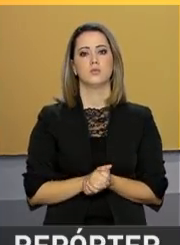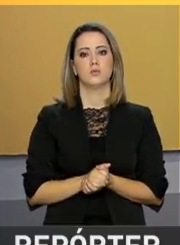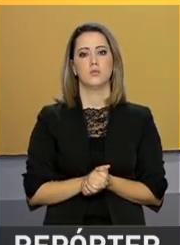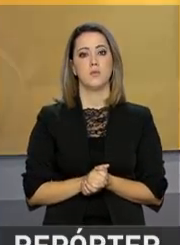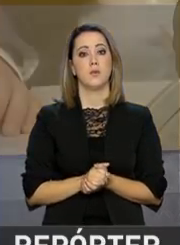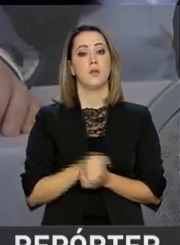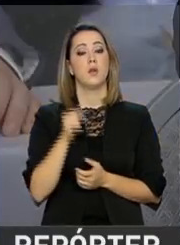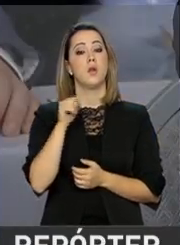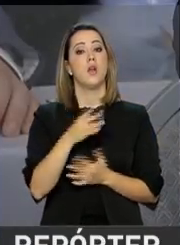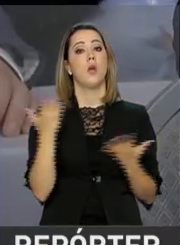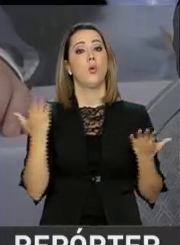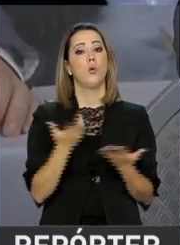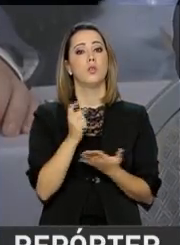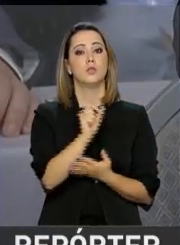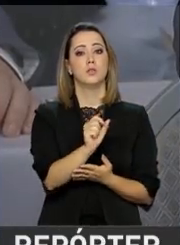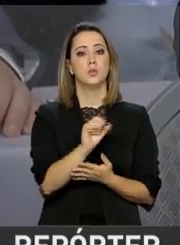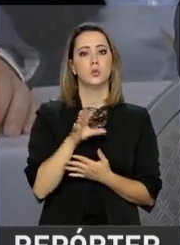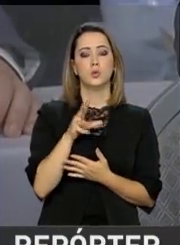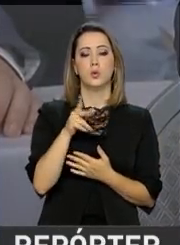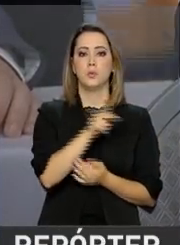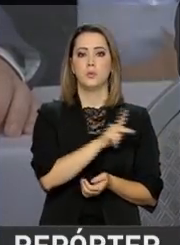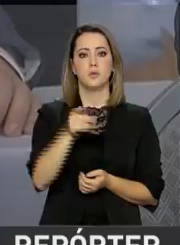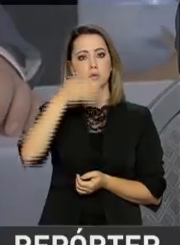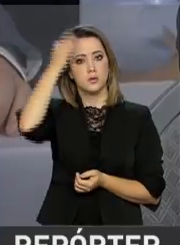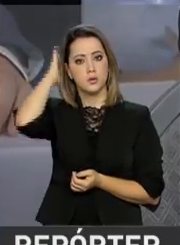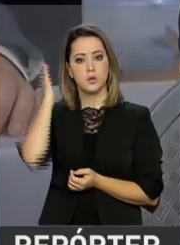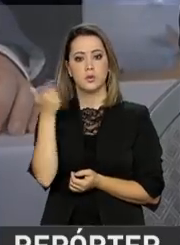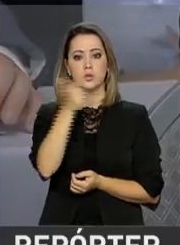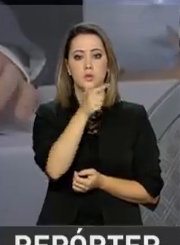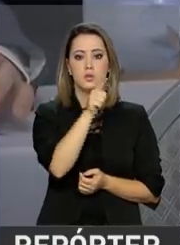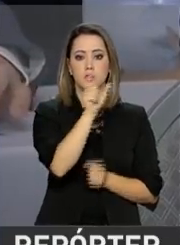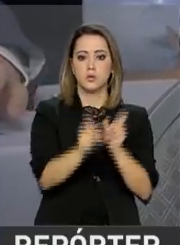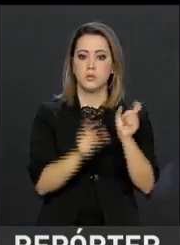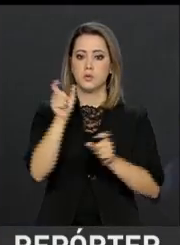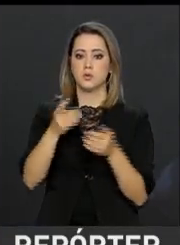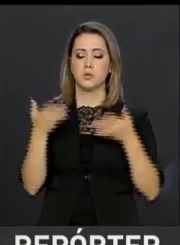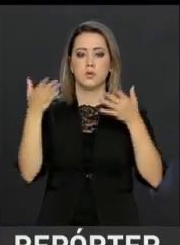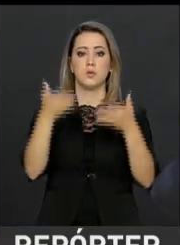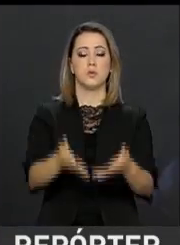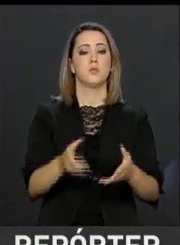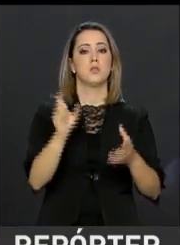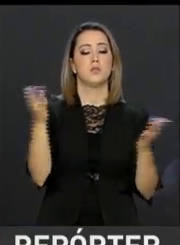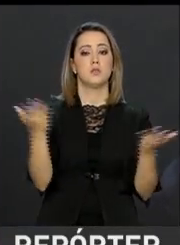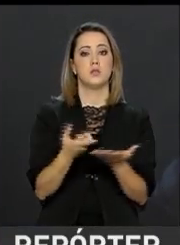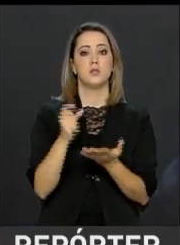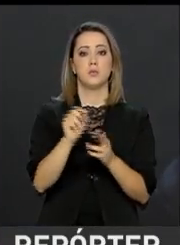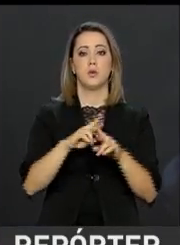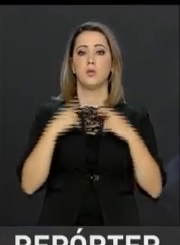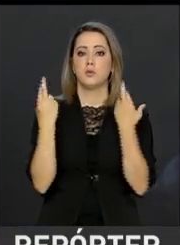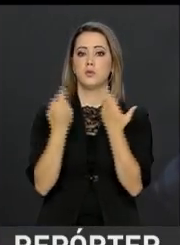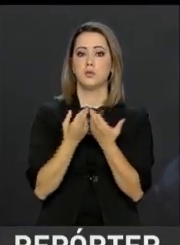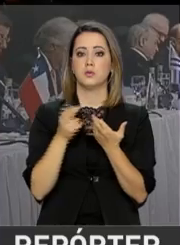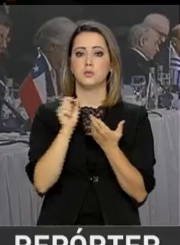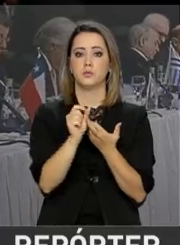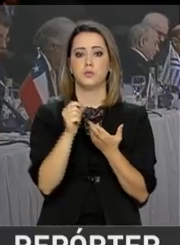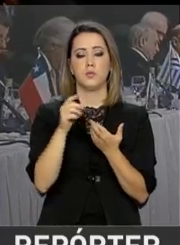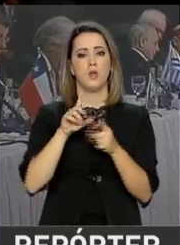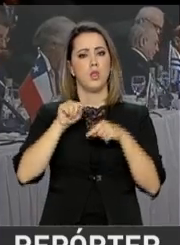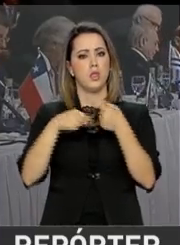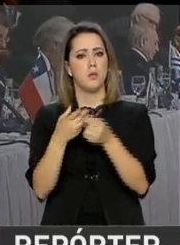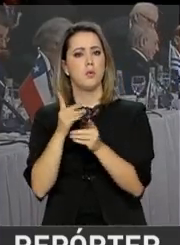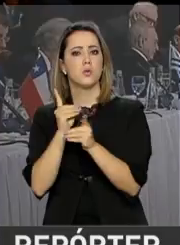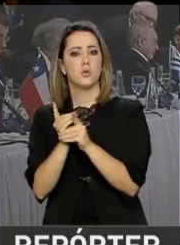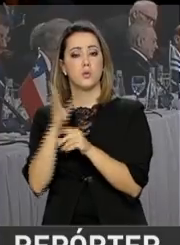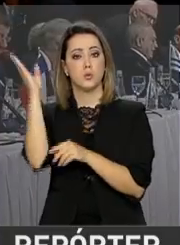Mercosul. Neste momento, Temer e os outros presidentes participam da sessão plenária da cúpula. Ao final